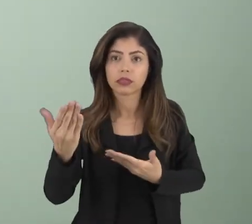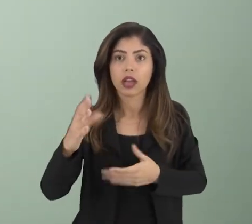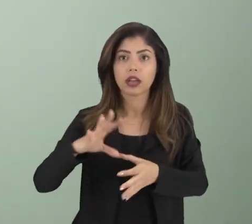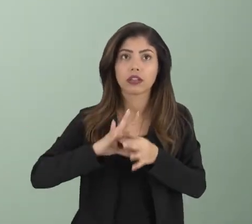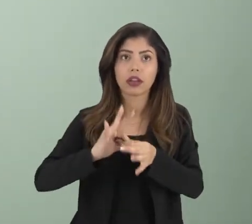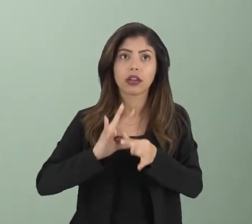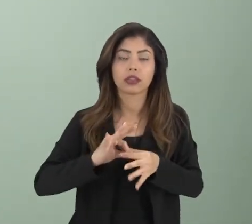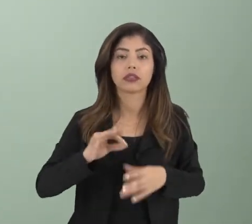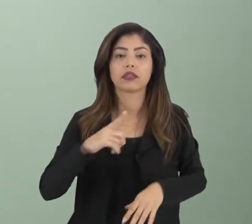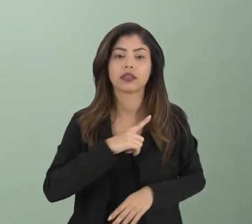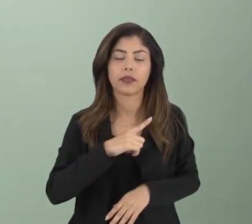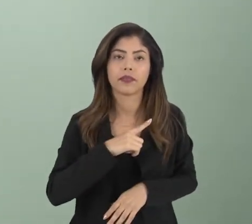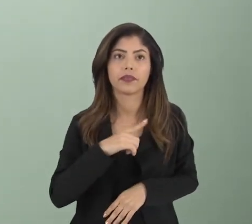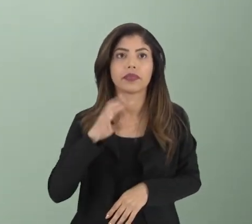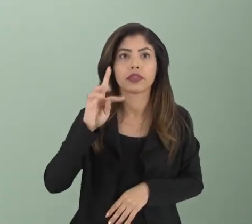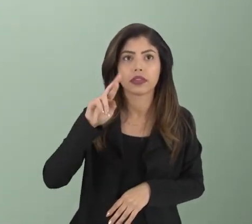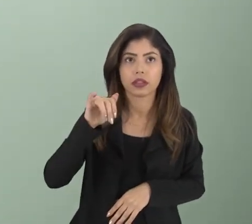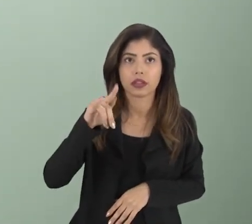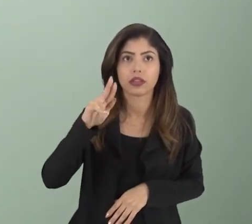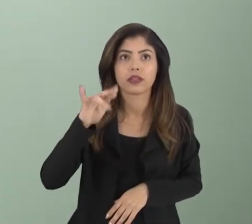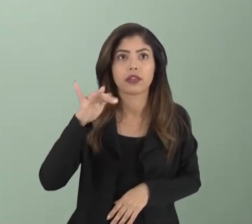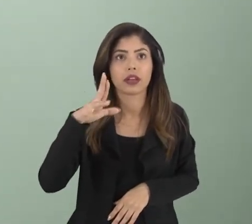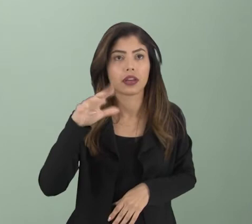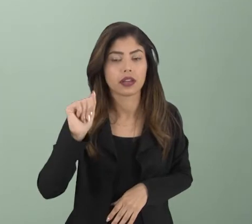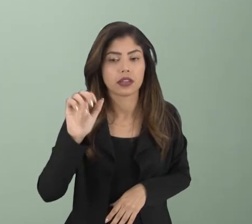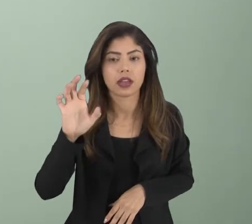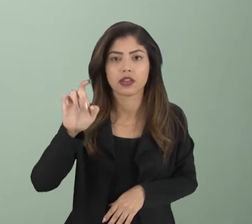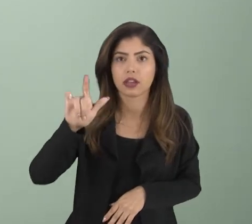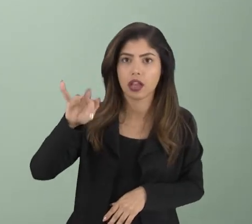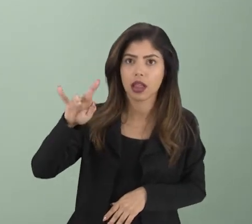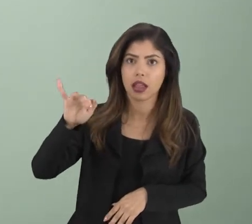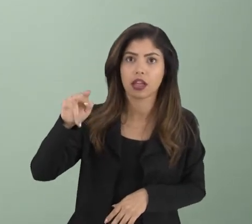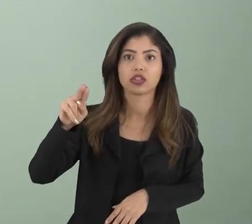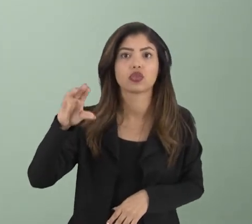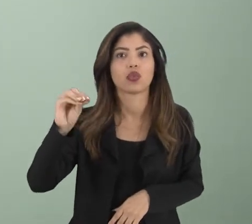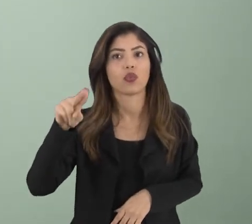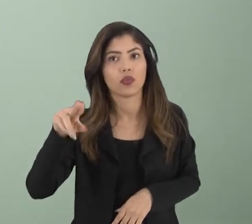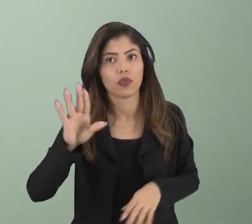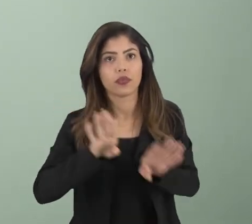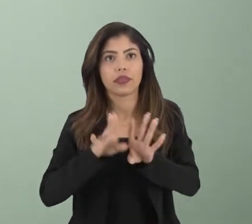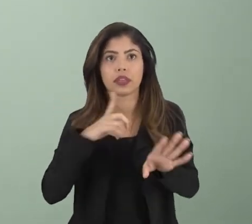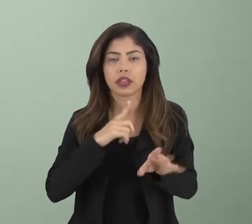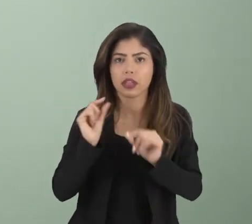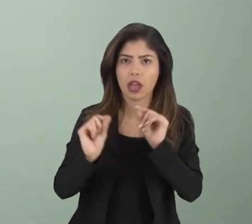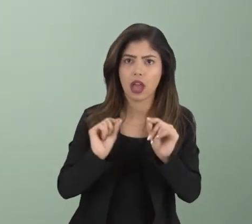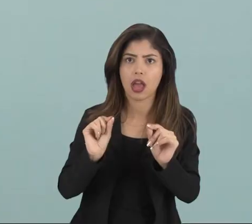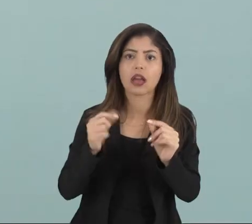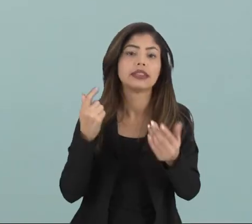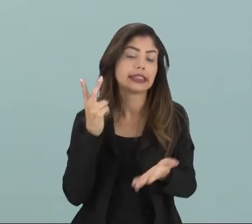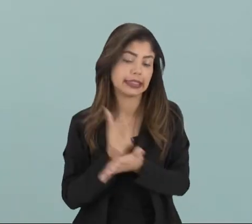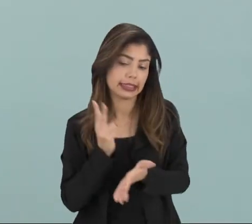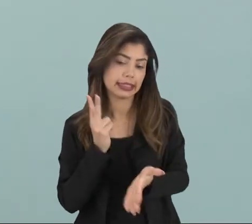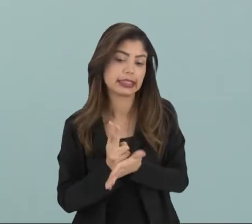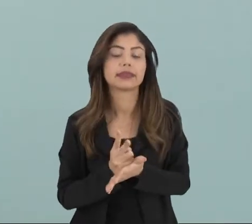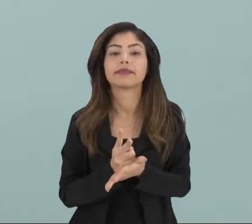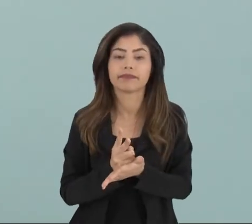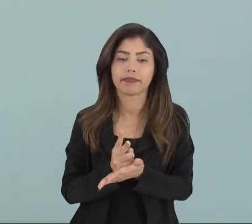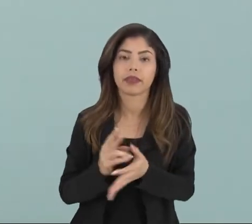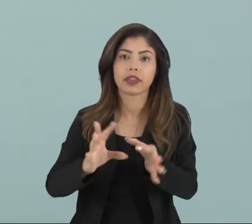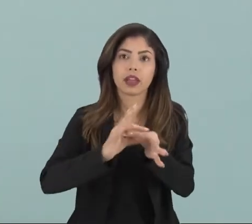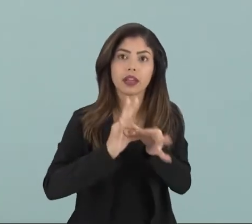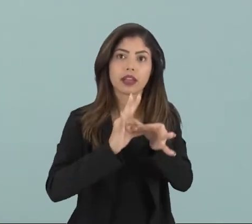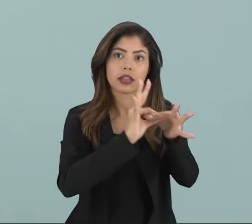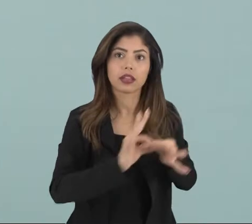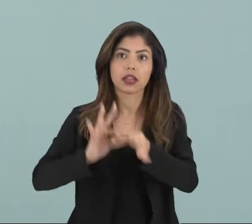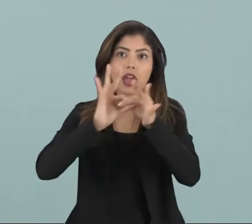transferência de elétrons. Então, qual é a palavra-chave da ligação iônica? Transferência, tá? Então, sempre que se falar em transferência